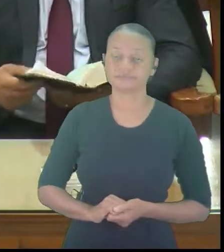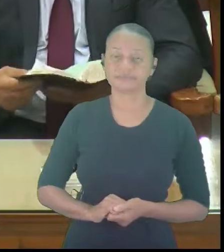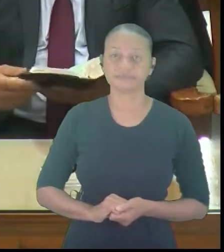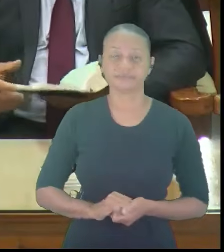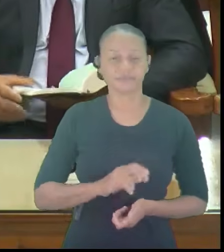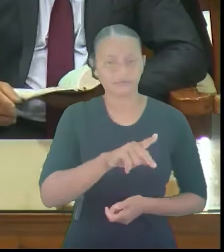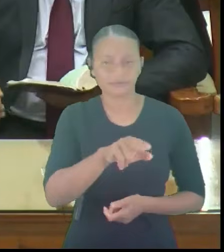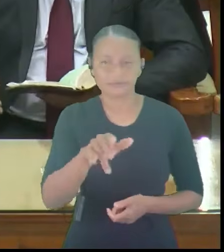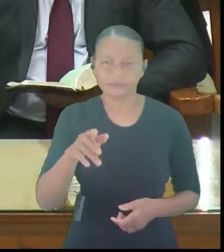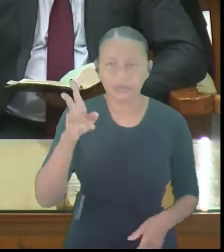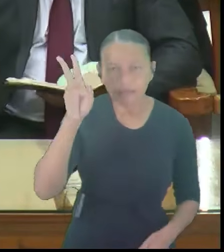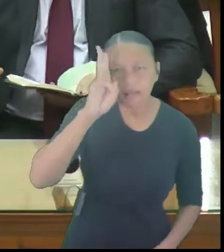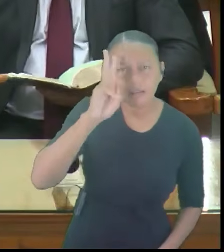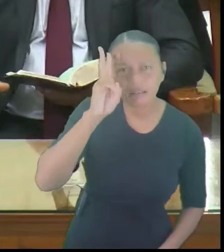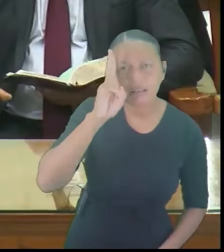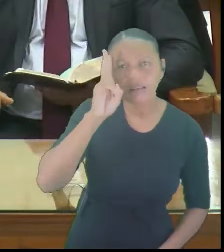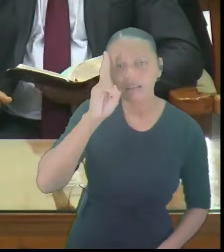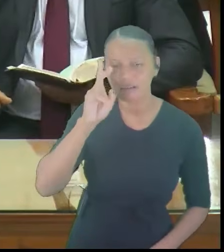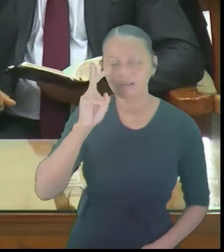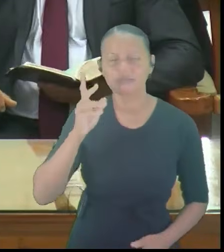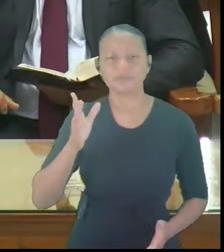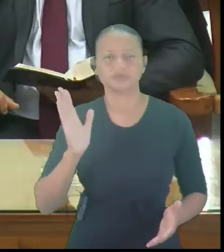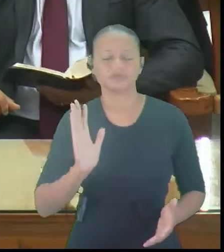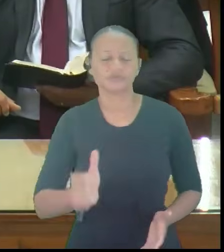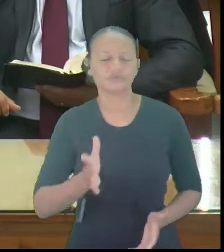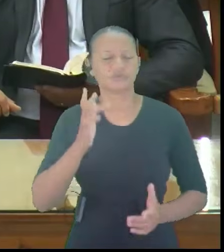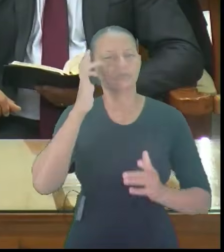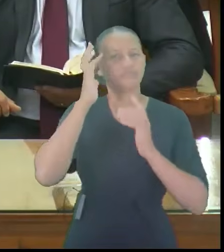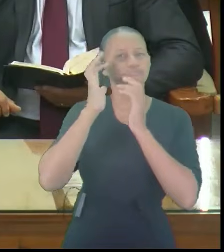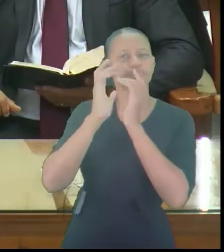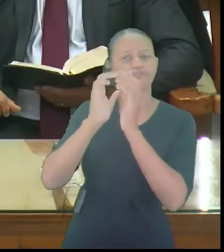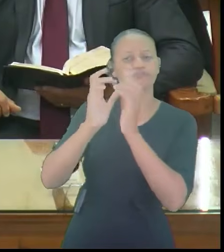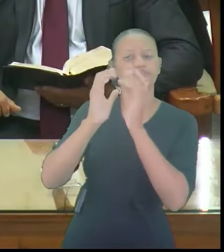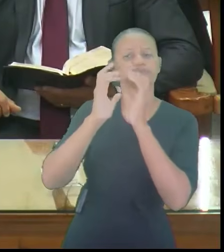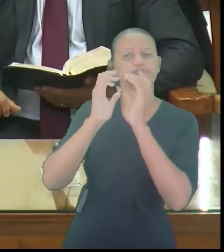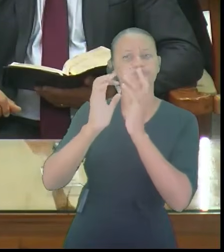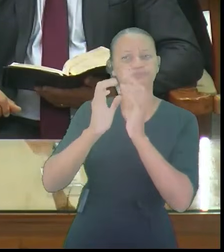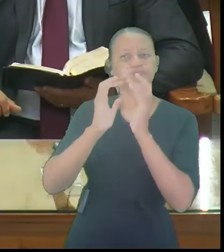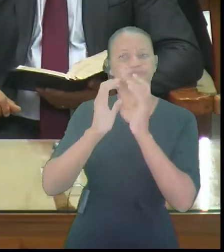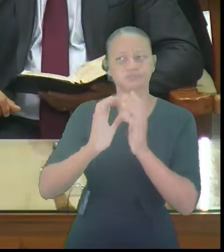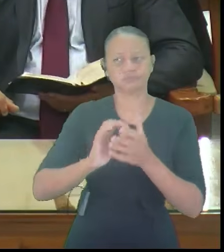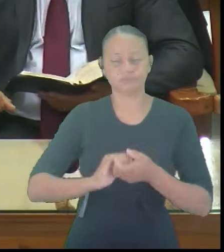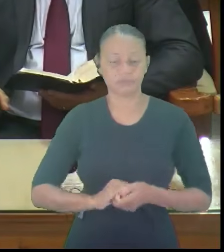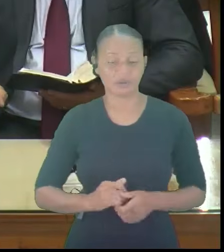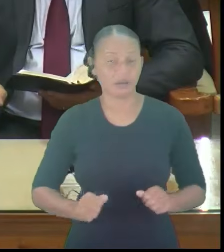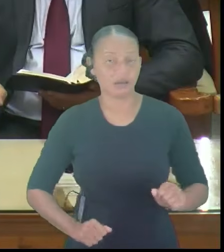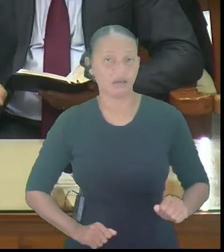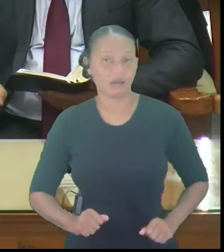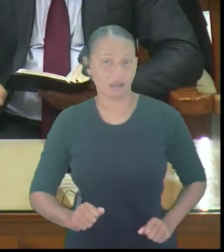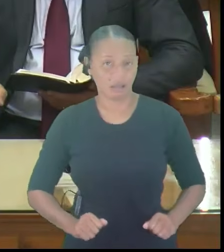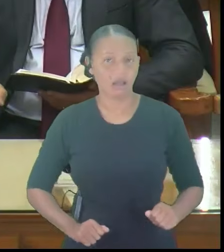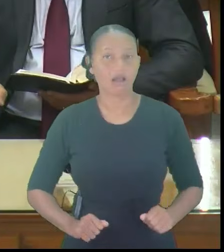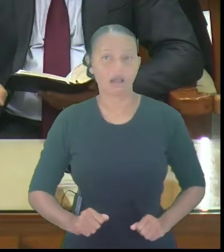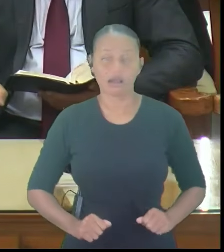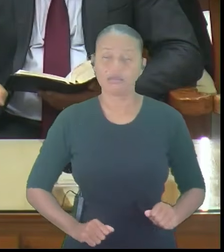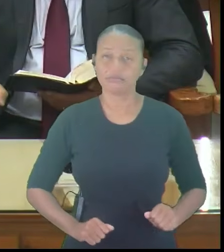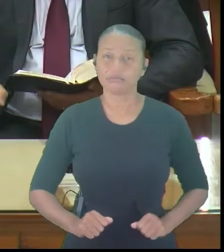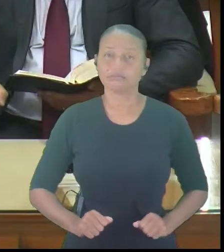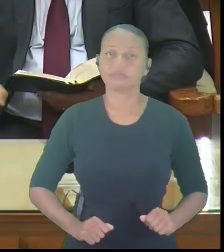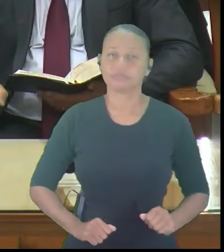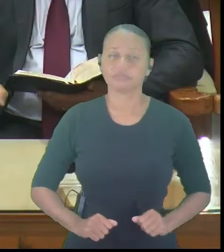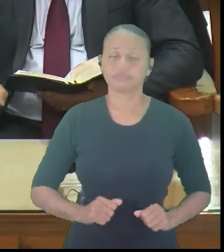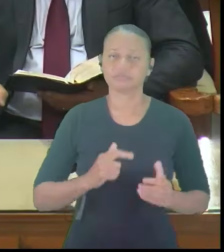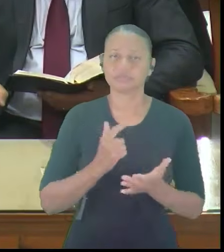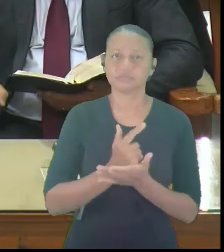Os irmãos estão lembrados que nós estamos meditando em Atos dos Apóstolos.